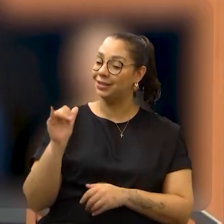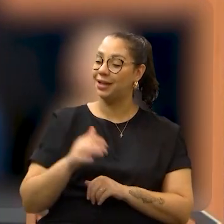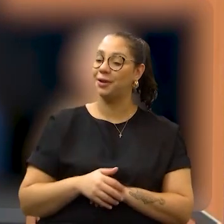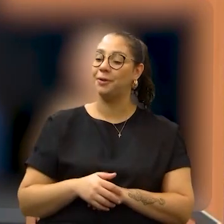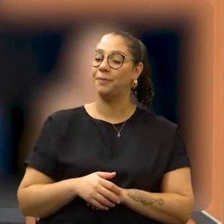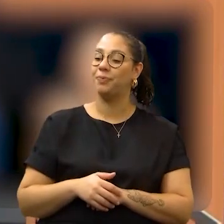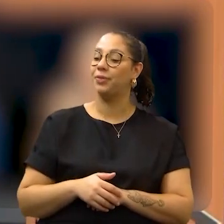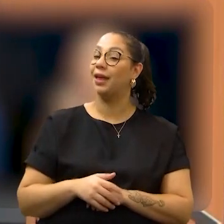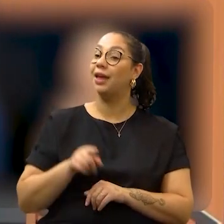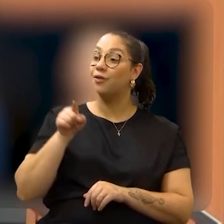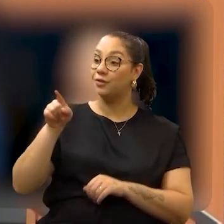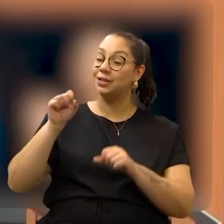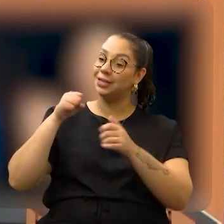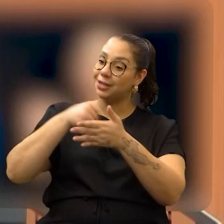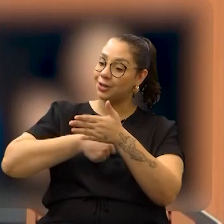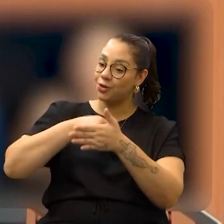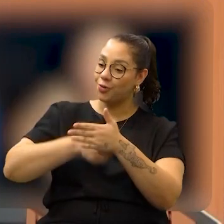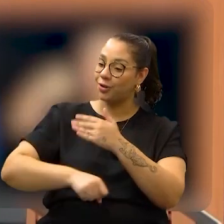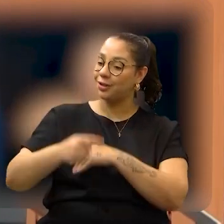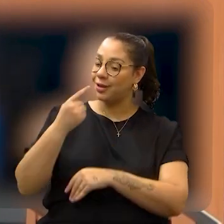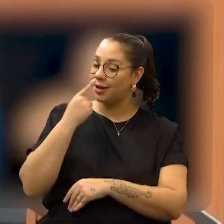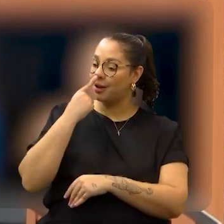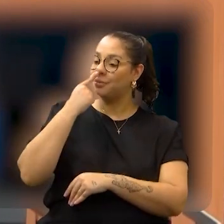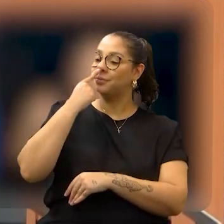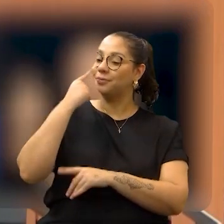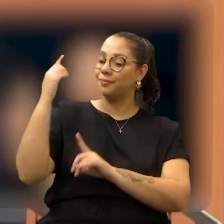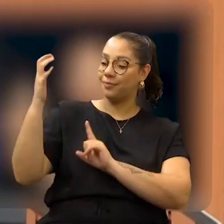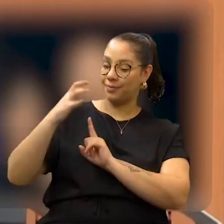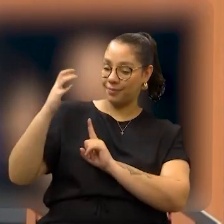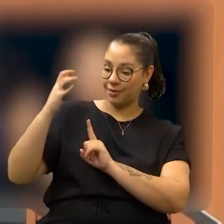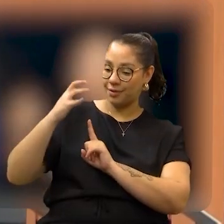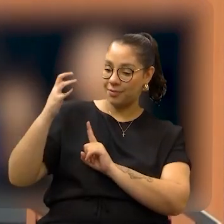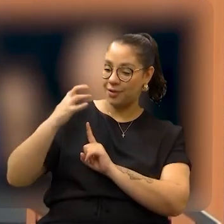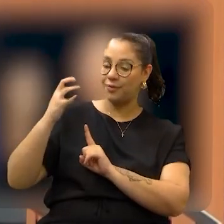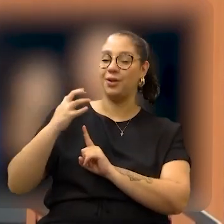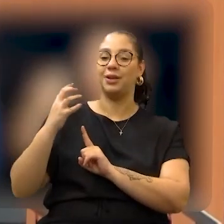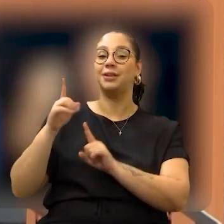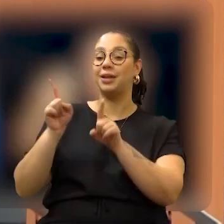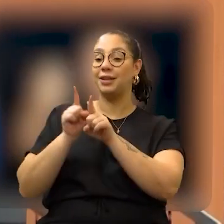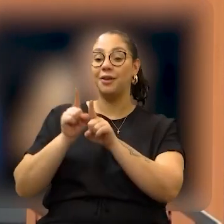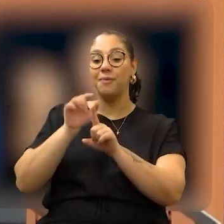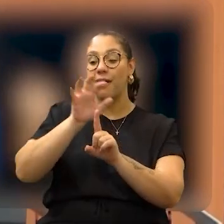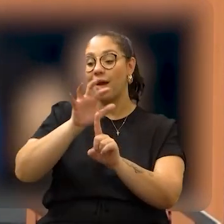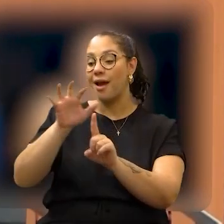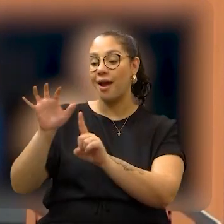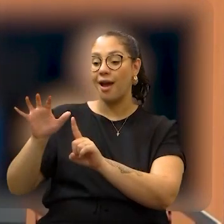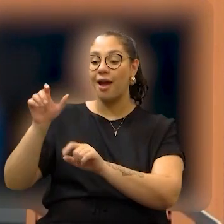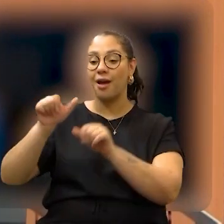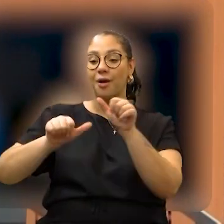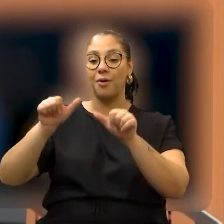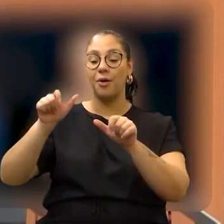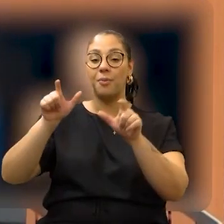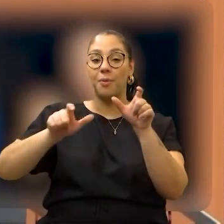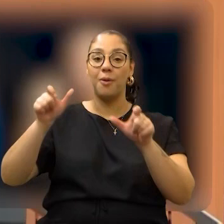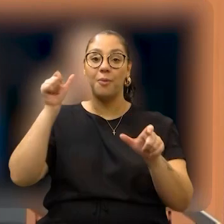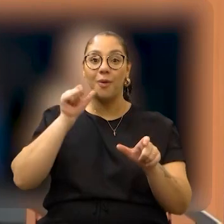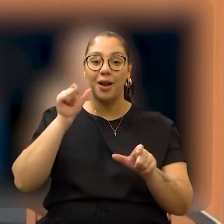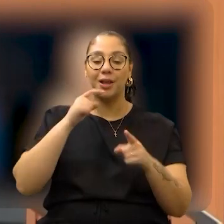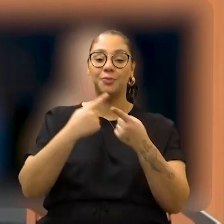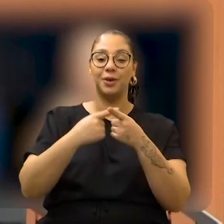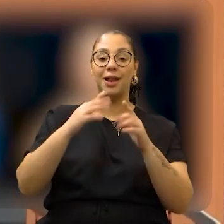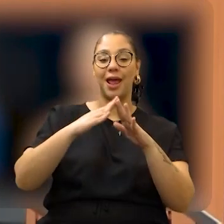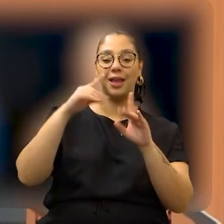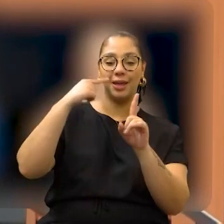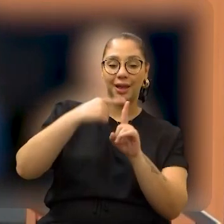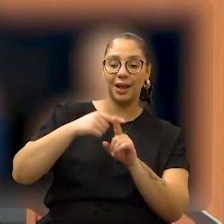dizer que a sua luta me inspira, e inspira certamente muitas mulheres, porque ela está na igreja, ela está nos